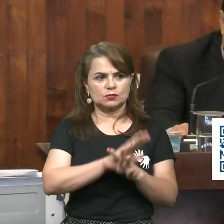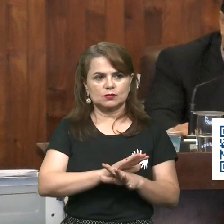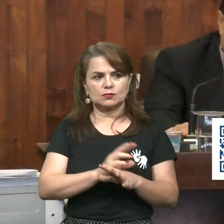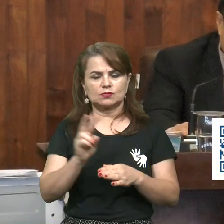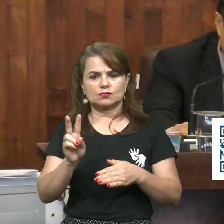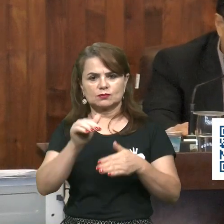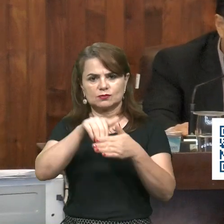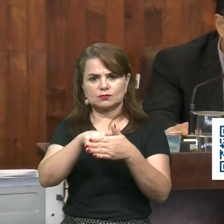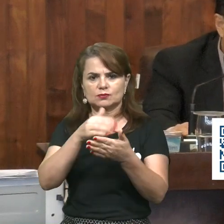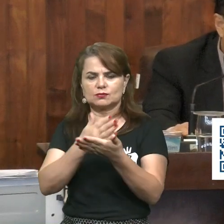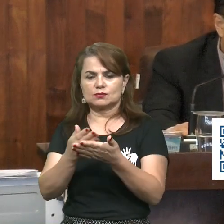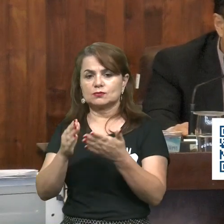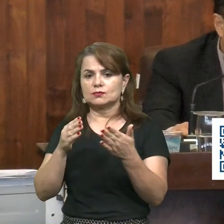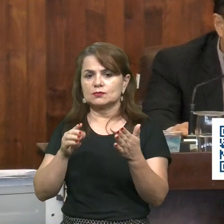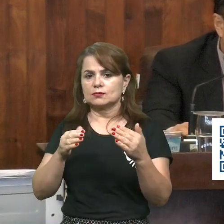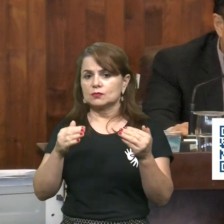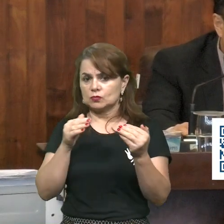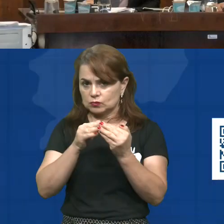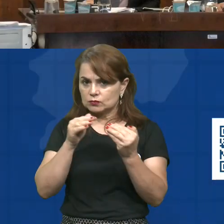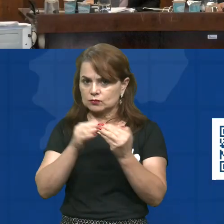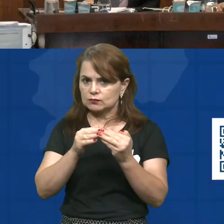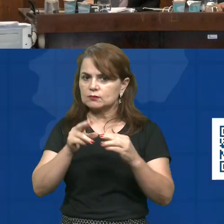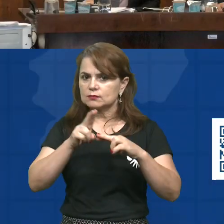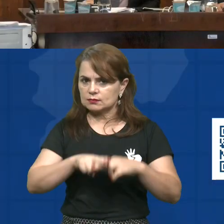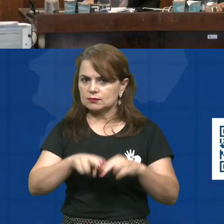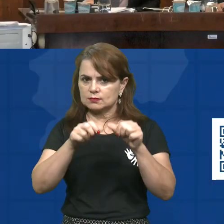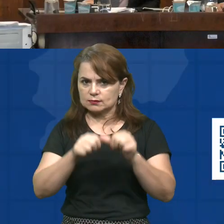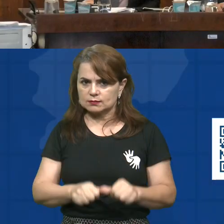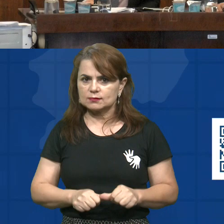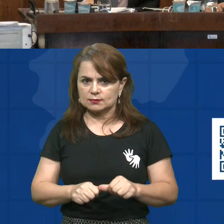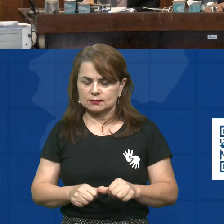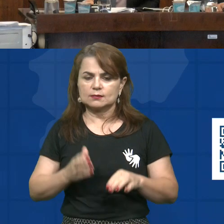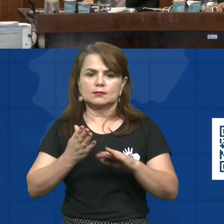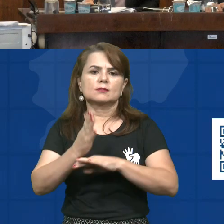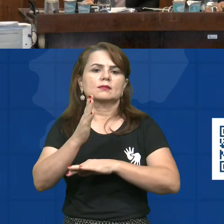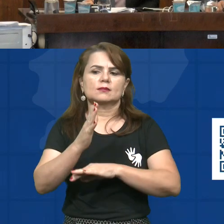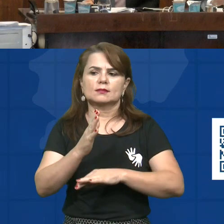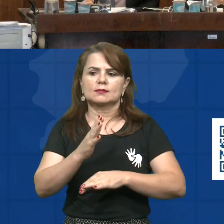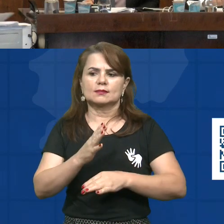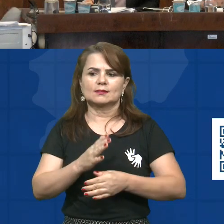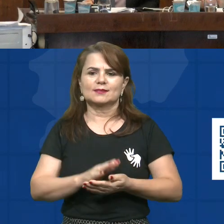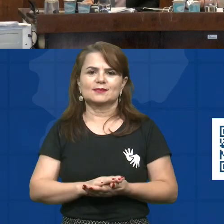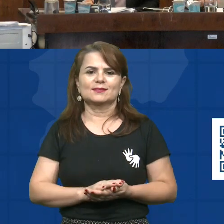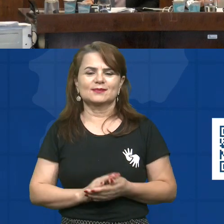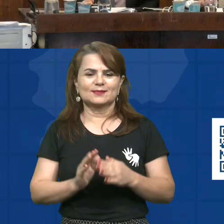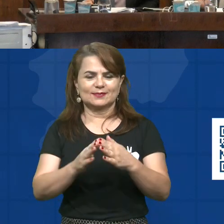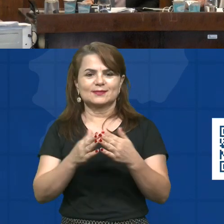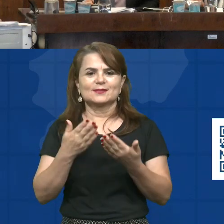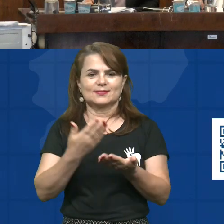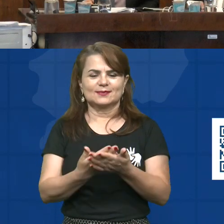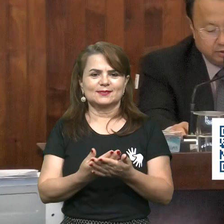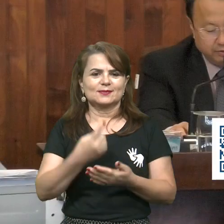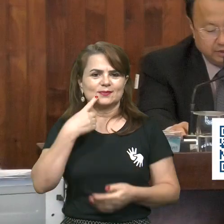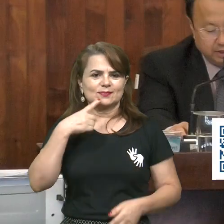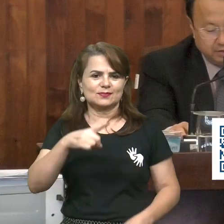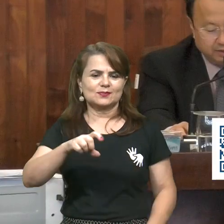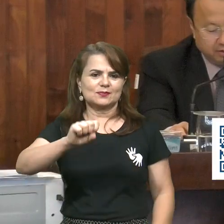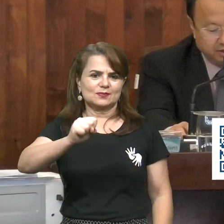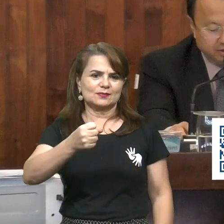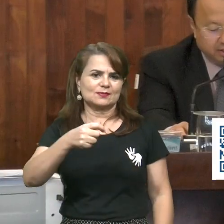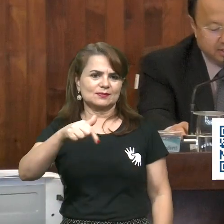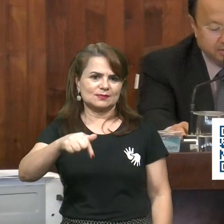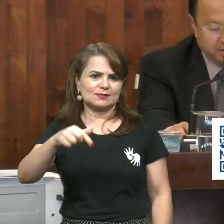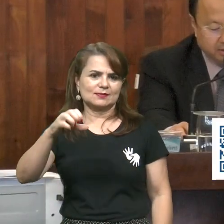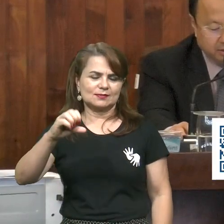votação. Os vereadores estiverem de acordo, permaneçam como se encontram. Aprovado. Próximo. Requerimento 1879-2023,